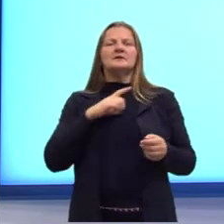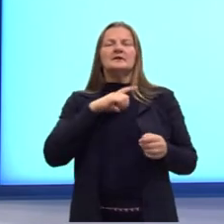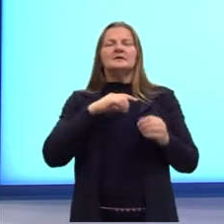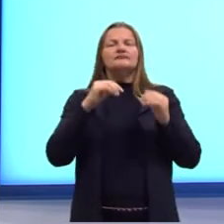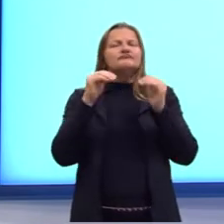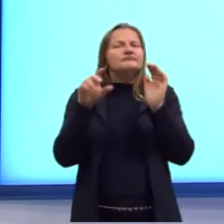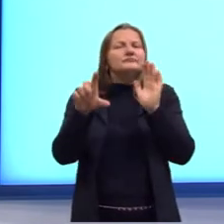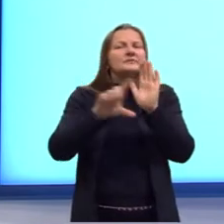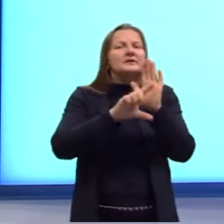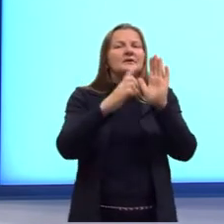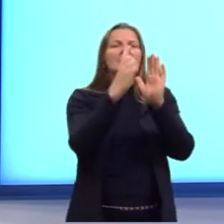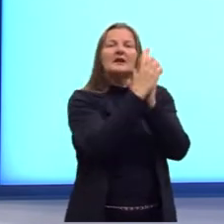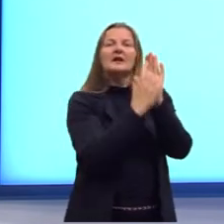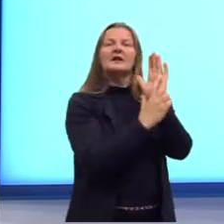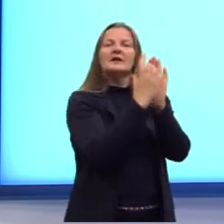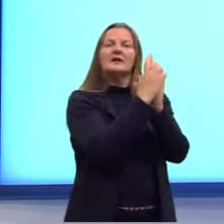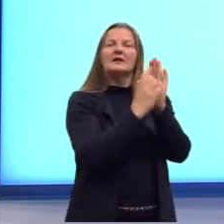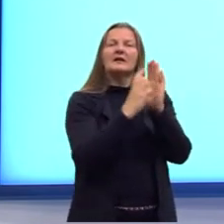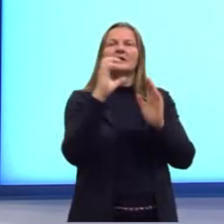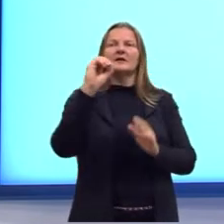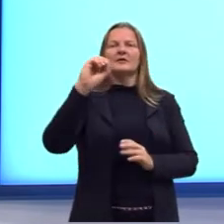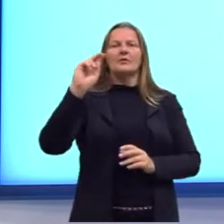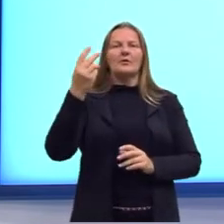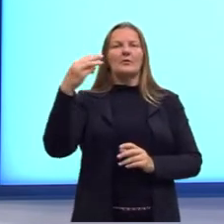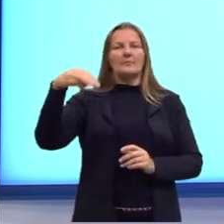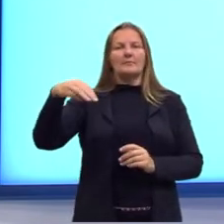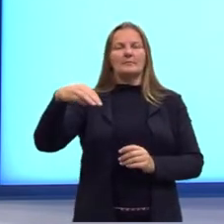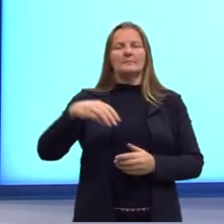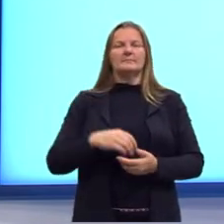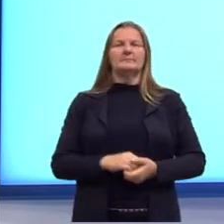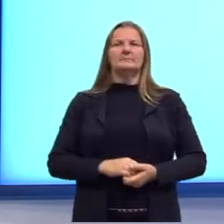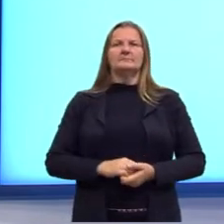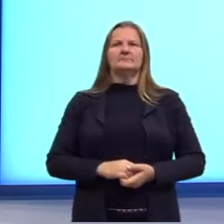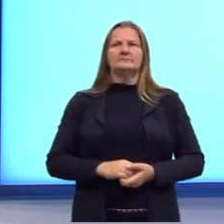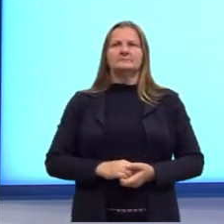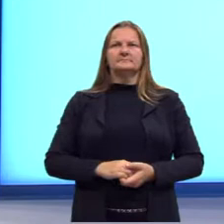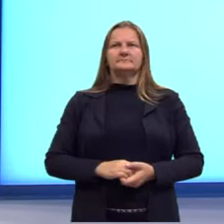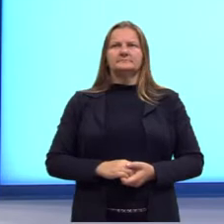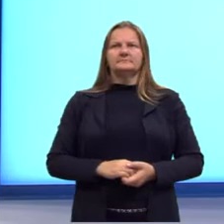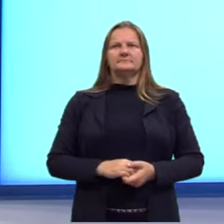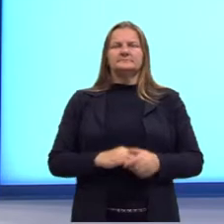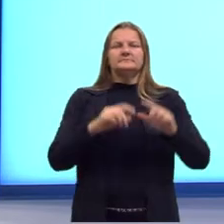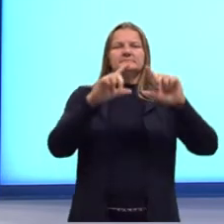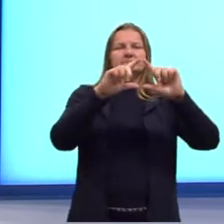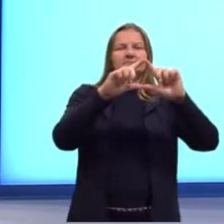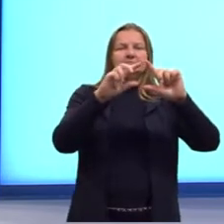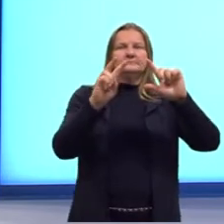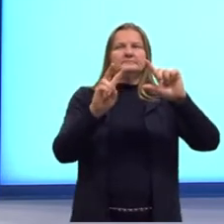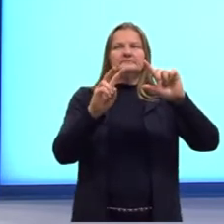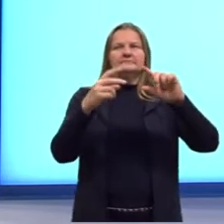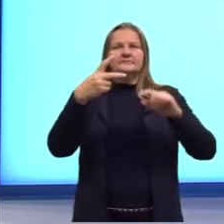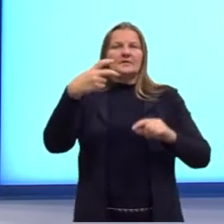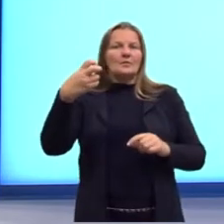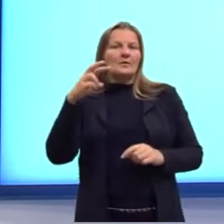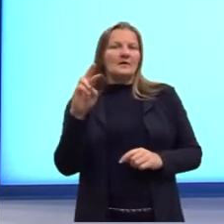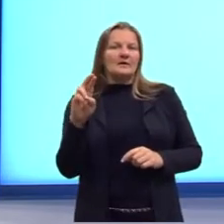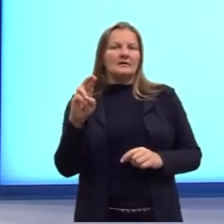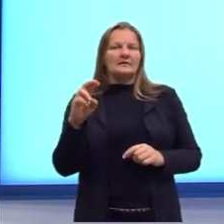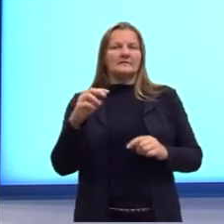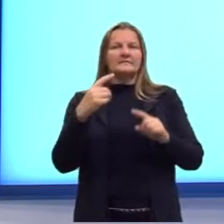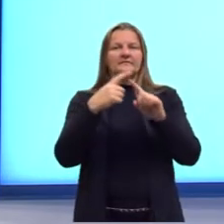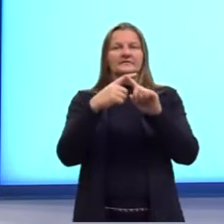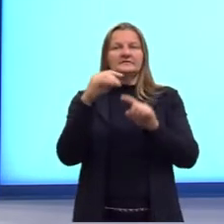respeita a nossa lei de um que a gente já falou na última aula tá Delta v = r x